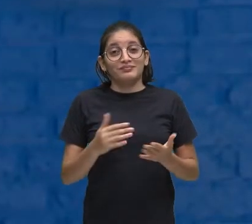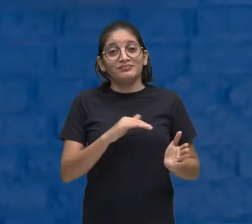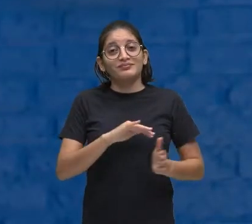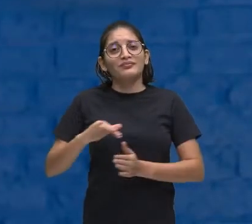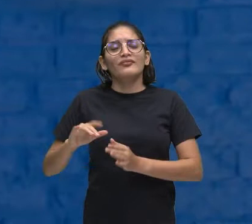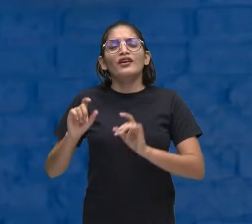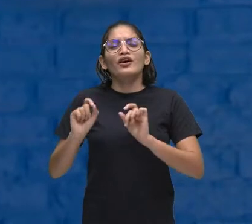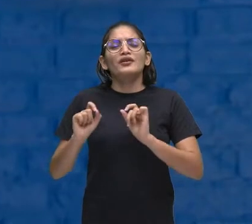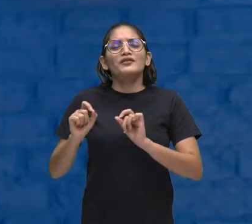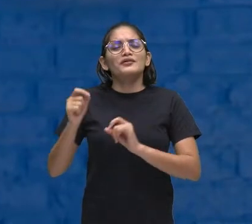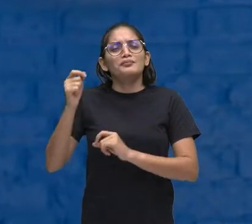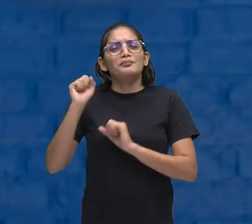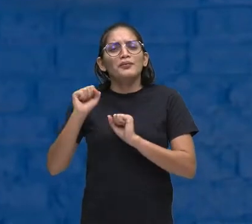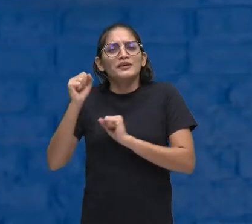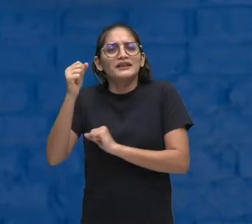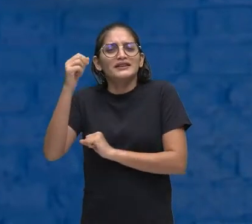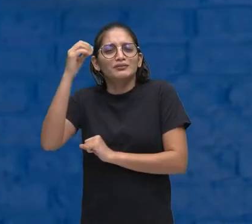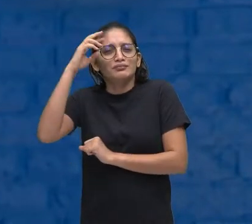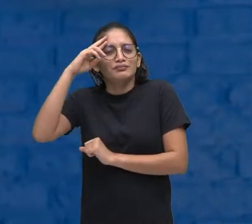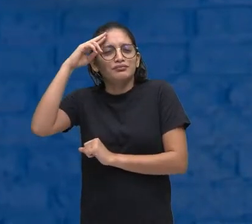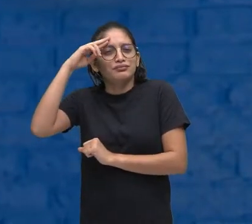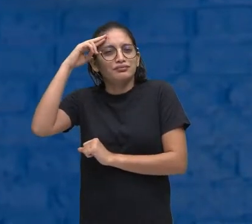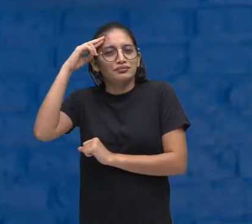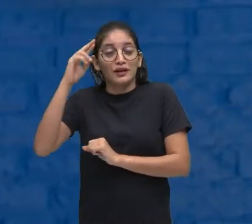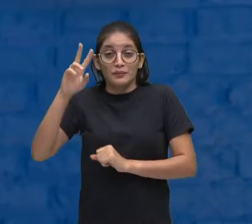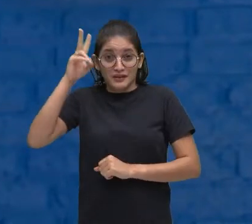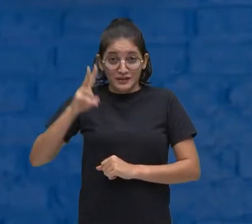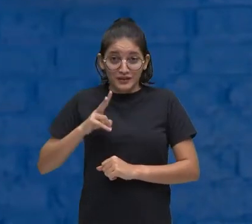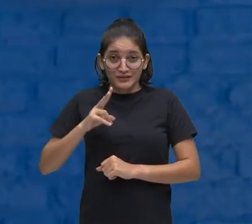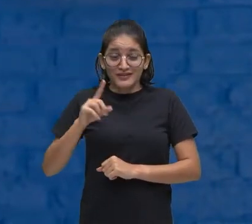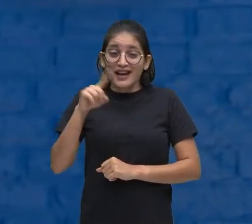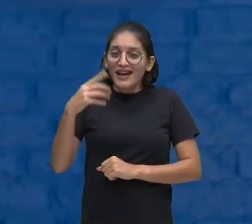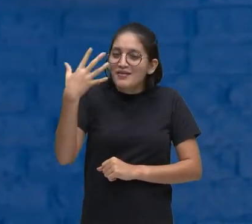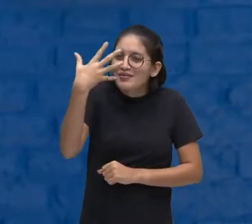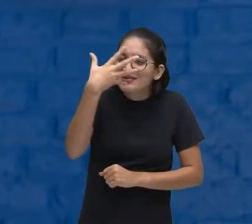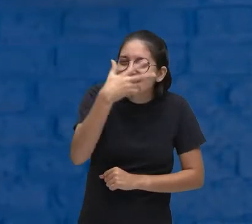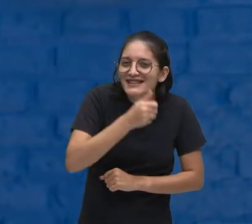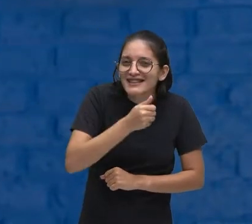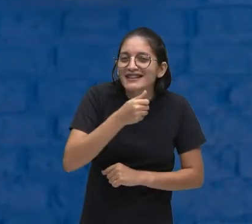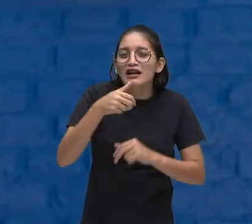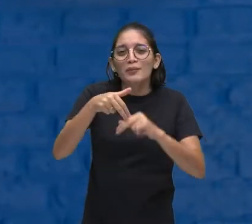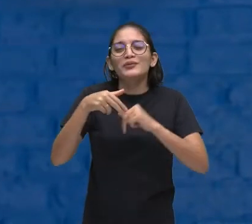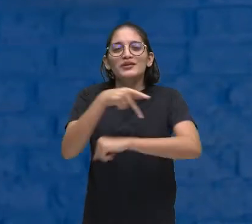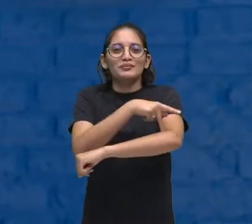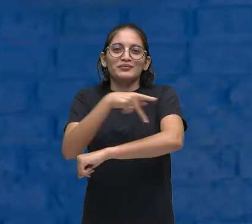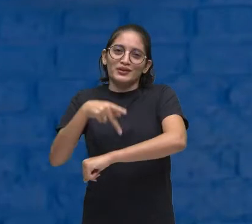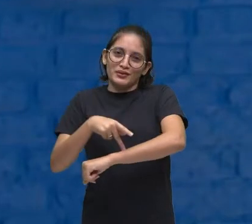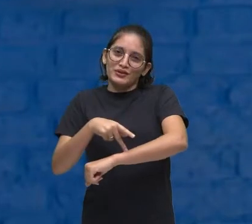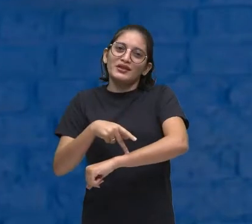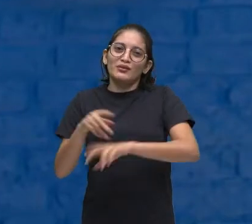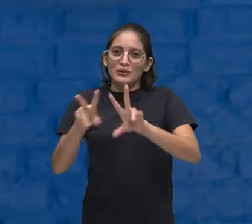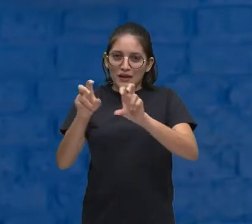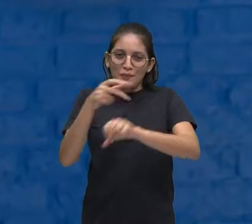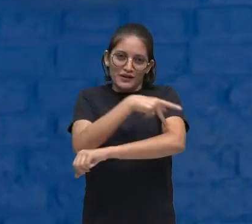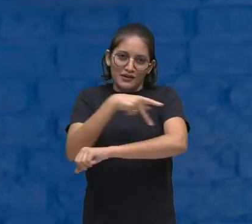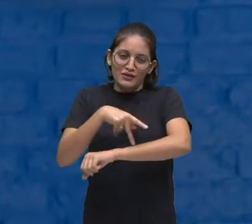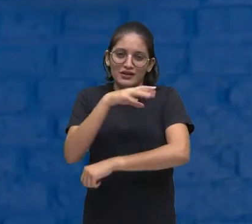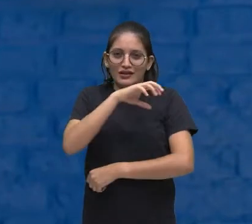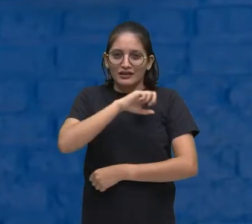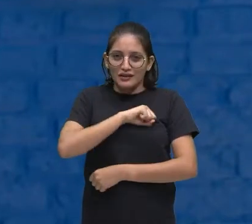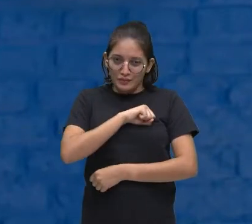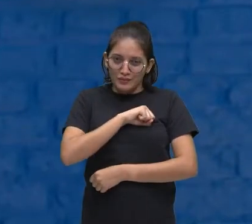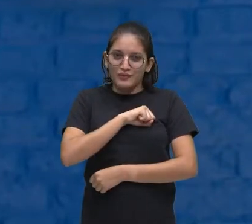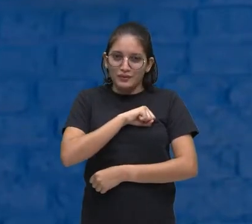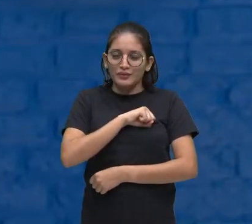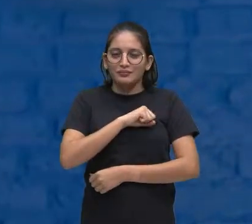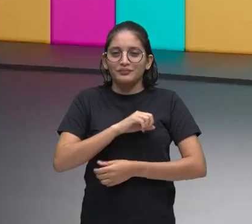podem refletir sobre essa história? Não é bonita essa história? Por isso que é a pedagogia do amor. Nage, passo o